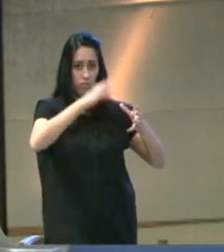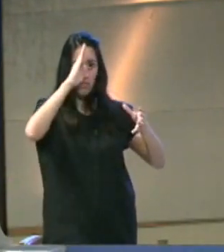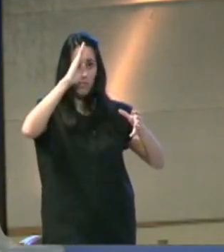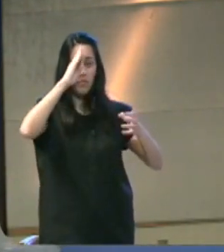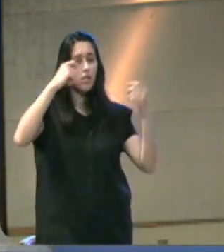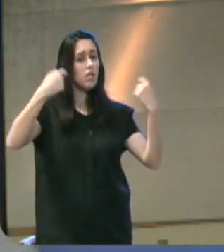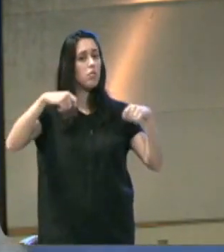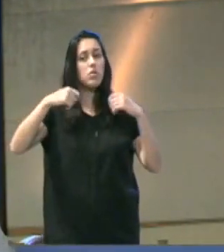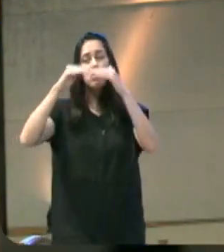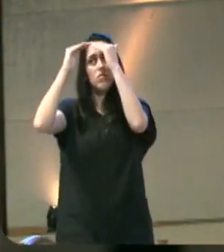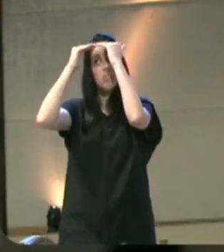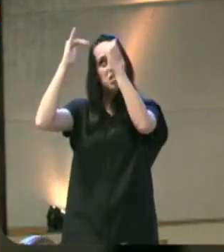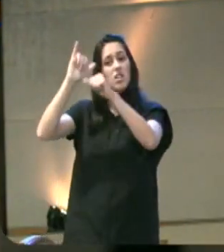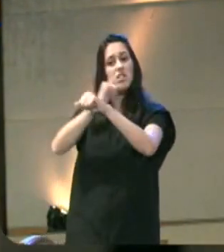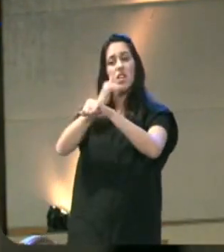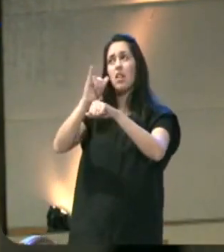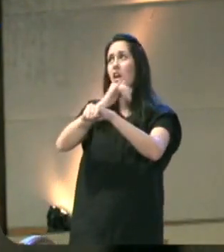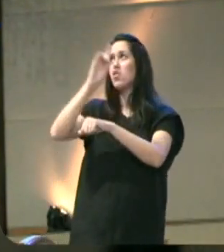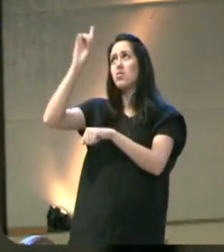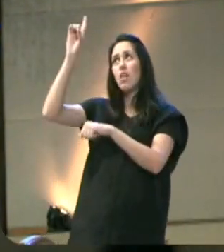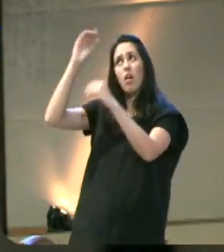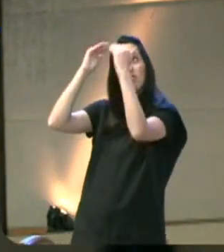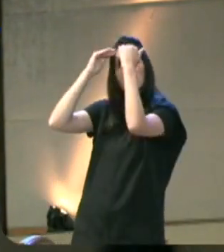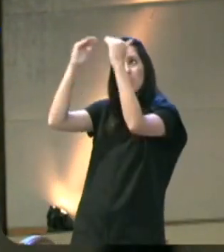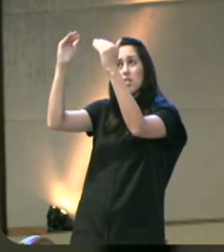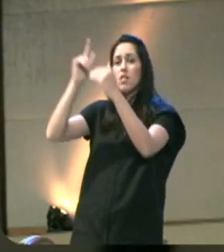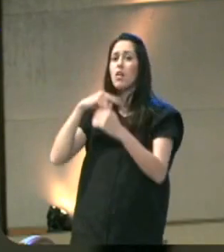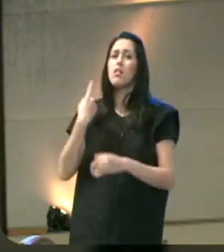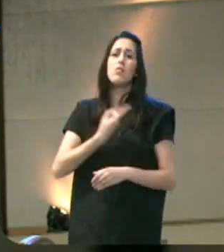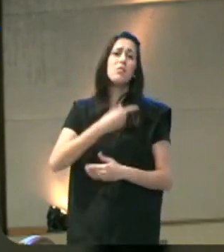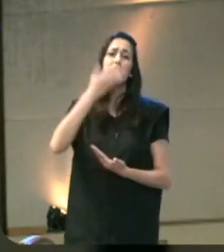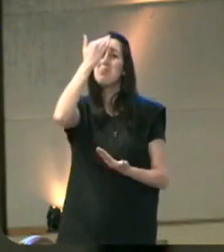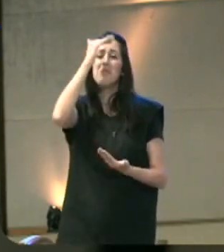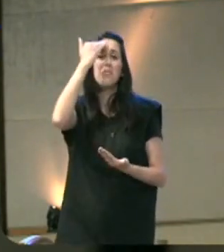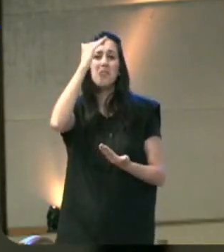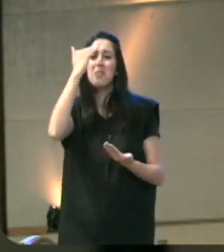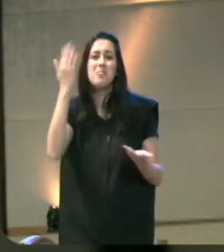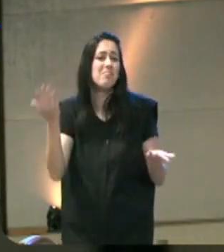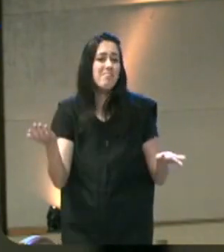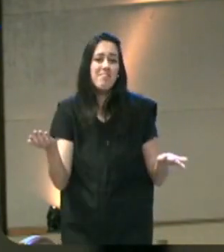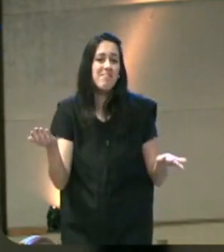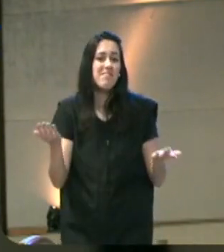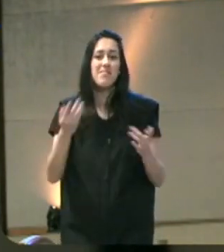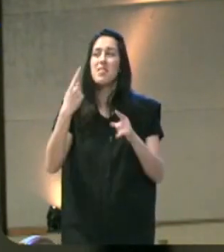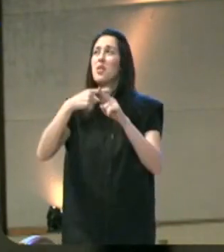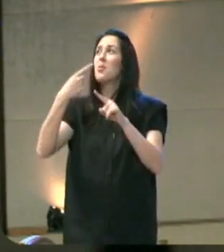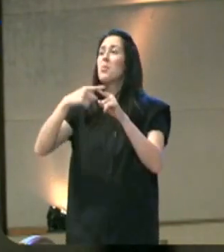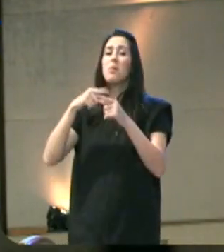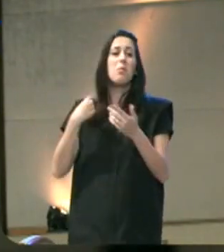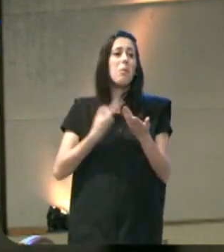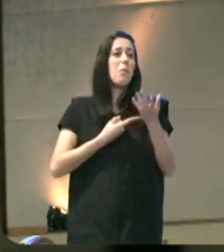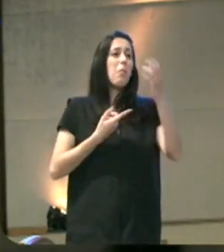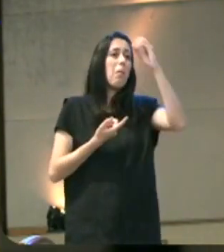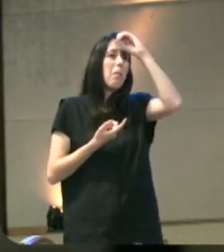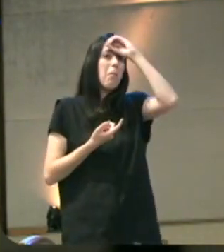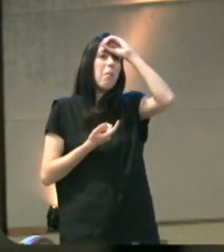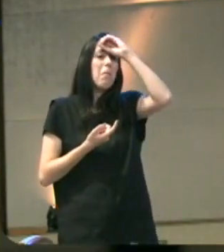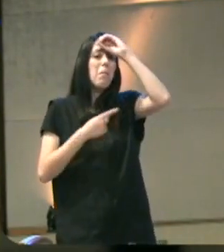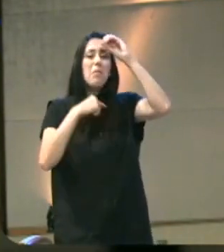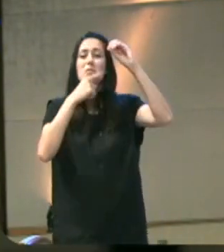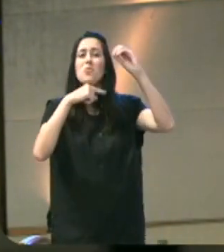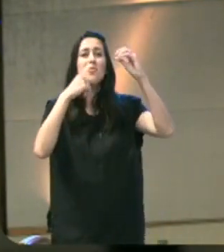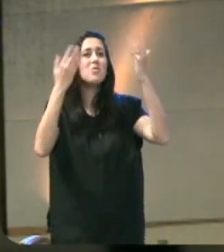E a estratégia de Deus é algo que a gente não consegue muito bem entender, que vai além da nossa